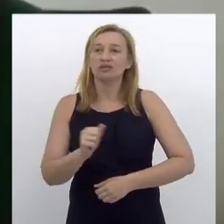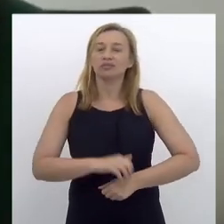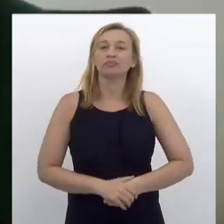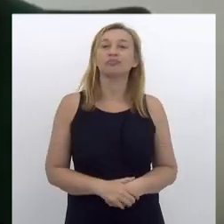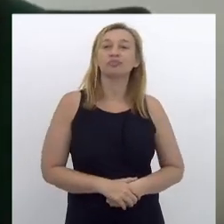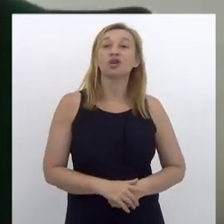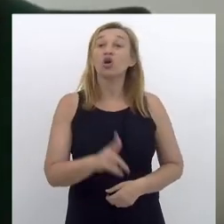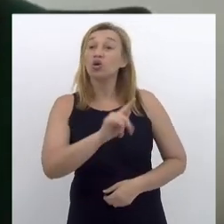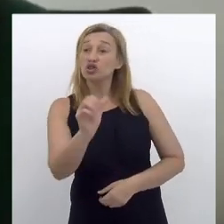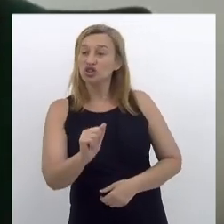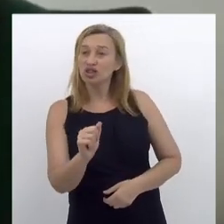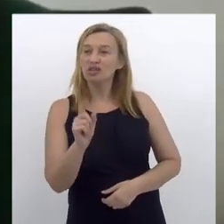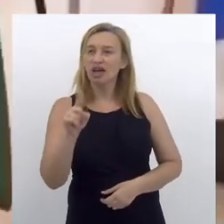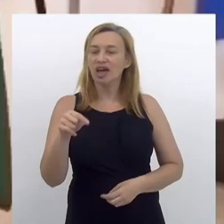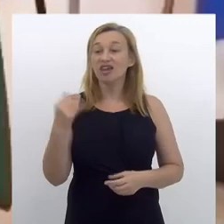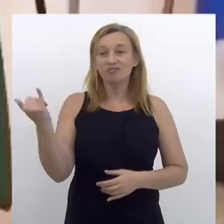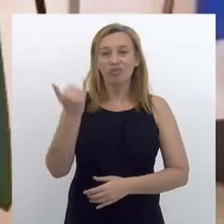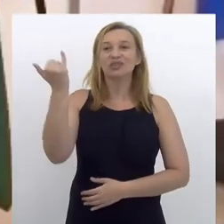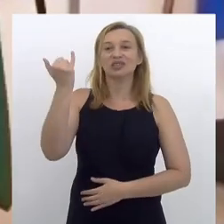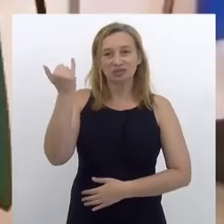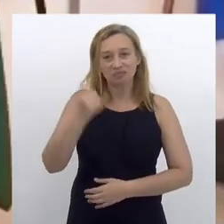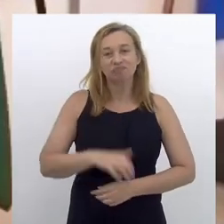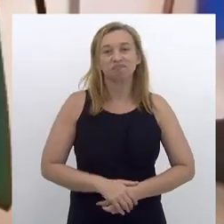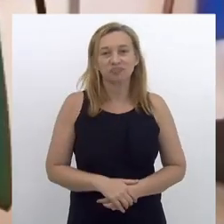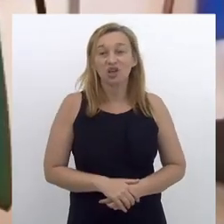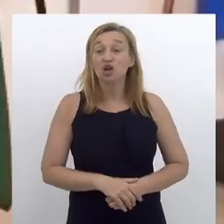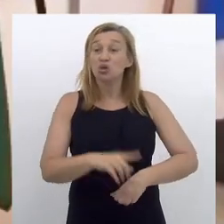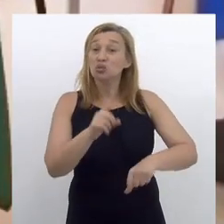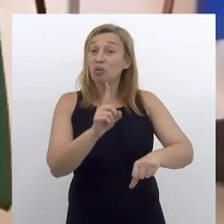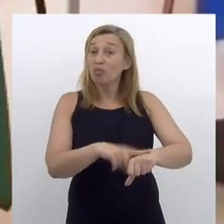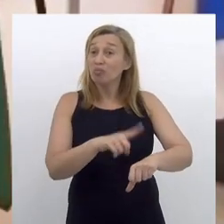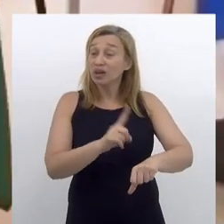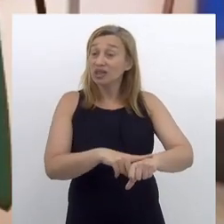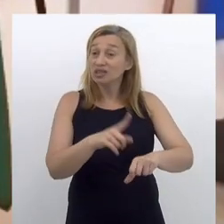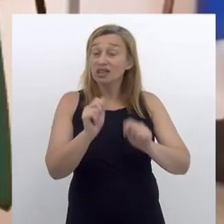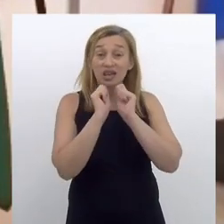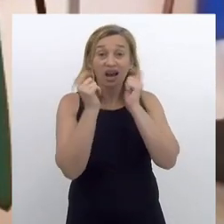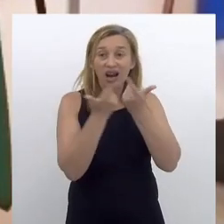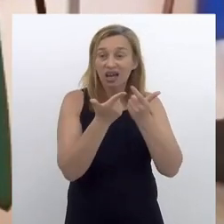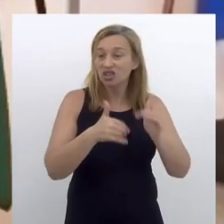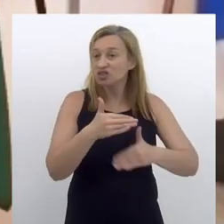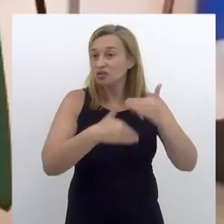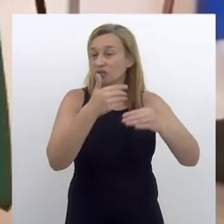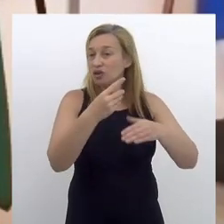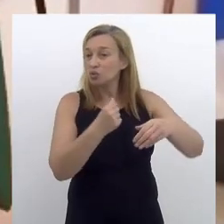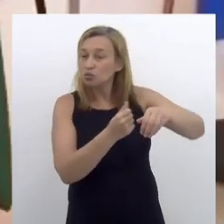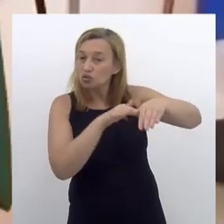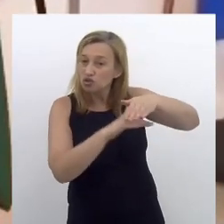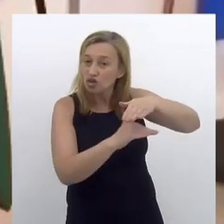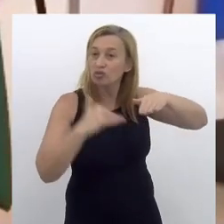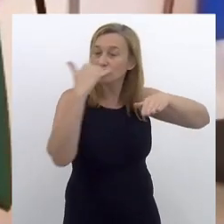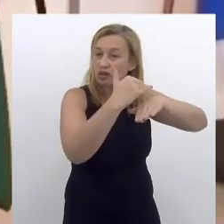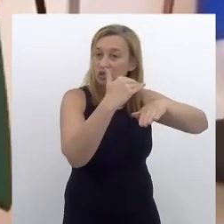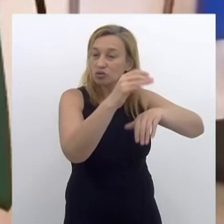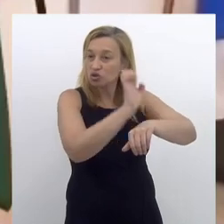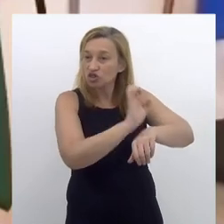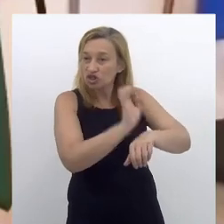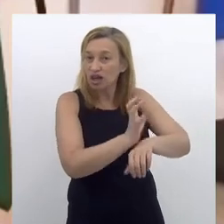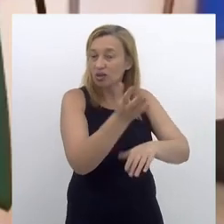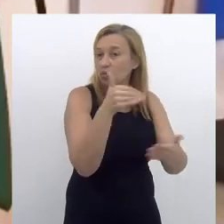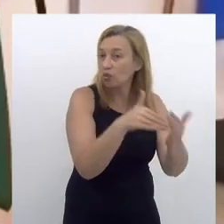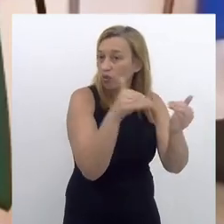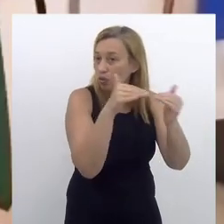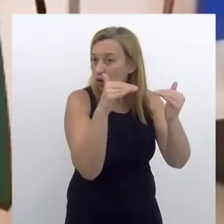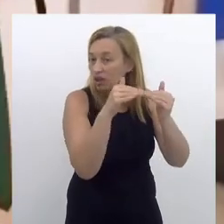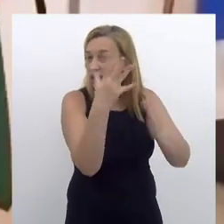dessa rota. Ô, Geis, esse é um aspecto muito importante. Na hora que a Alerj desenvolve o Fundo Soberano e o Estado